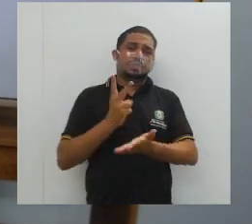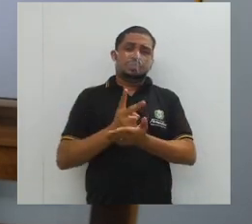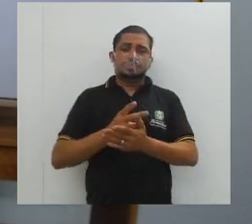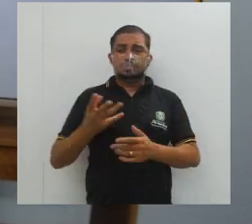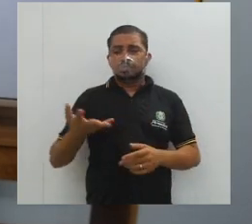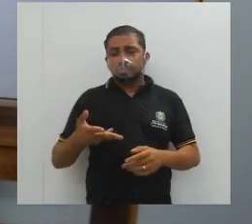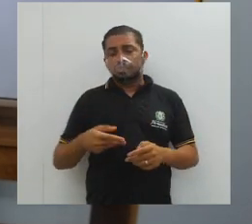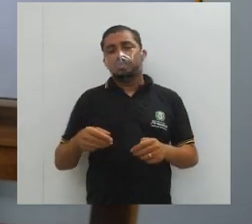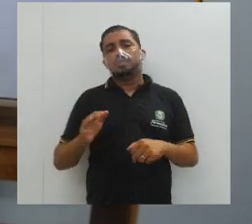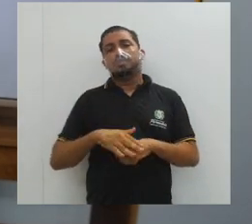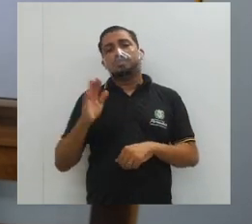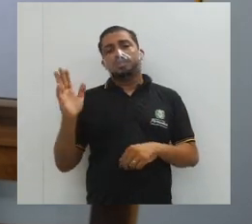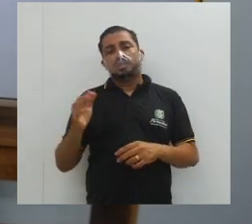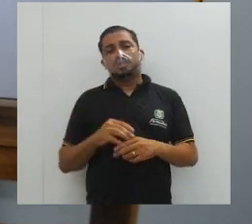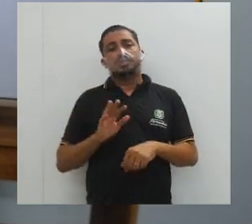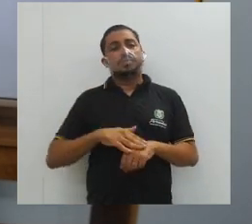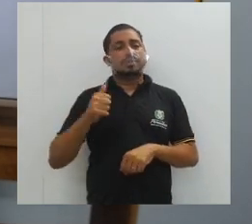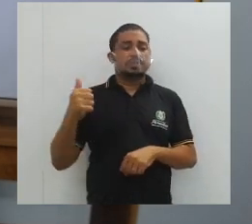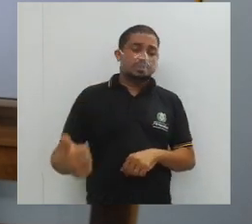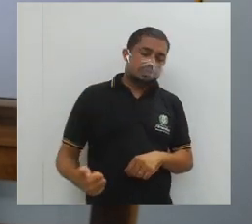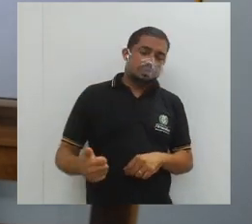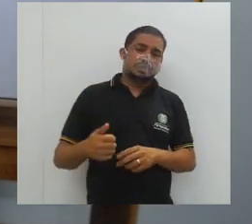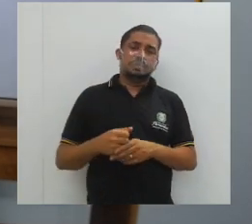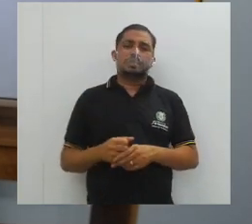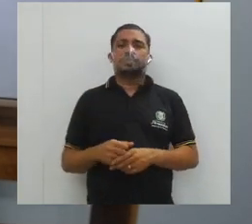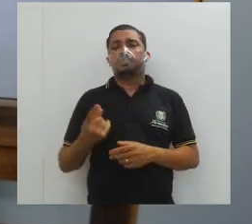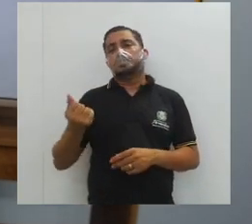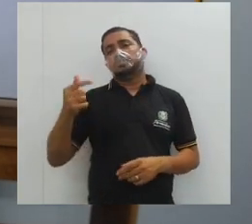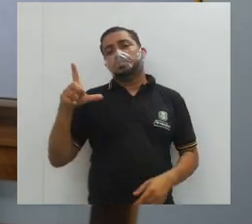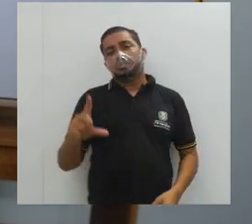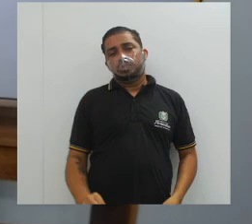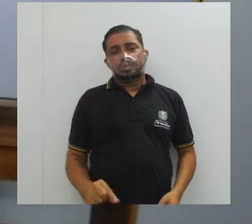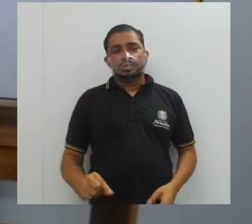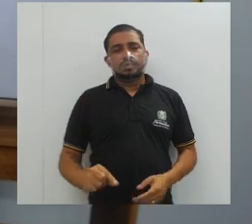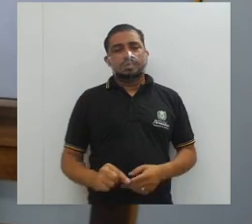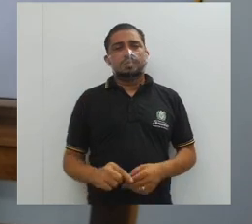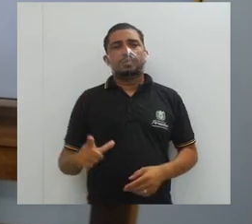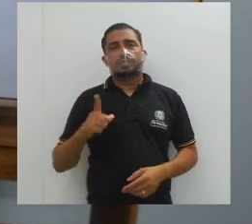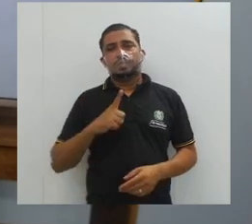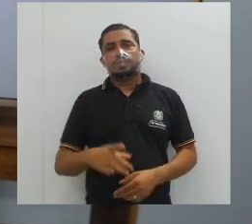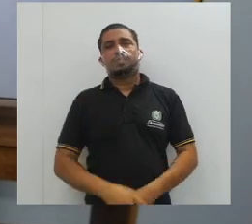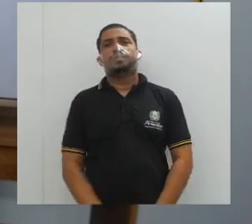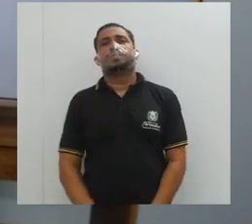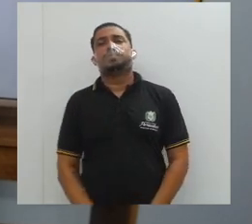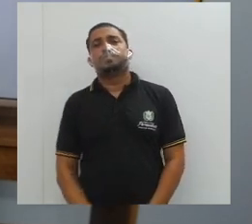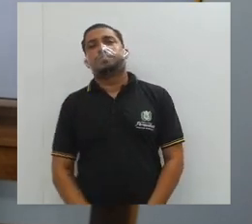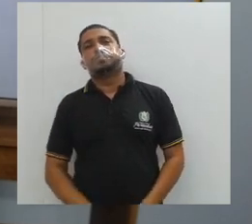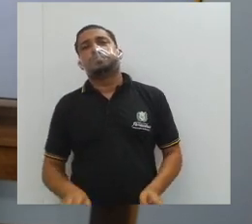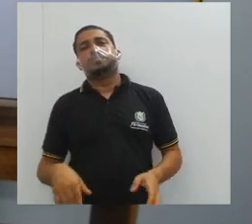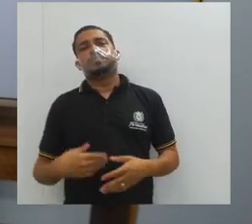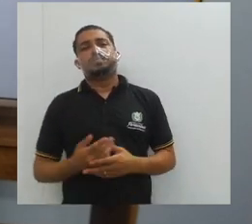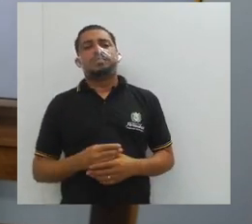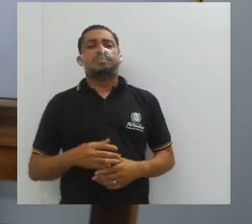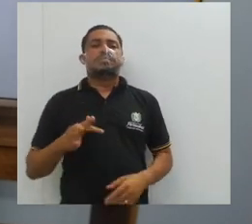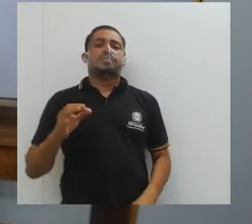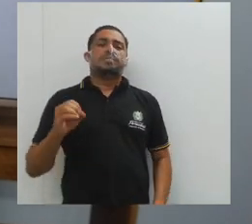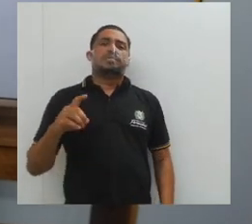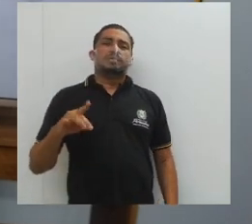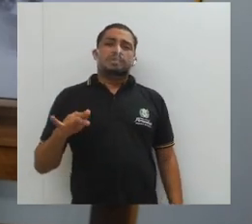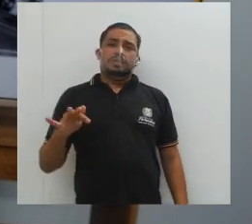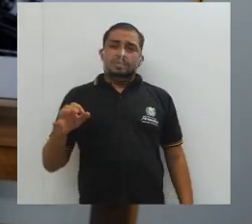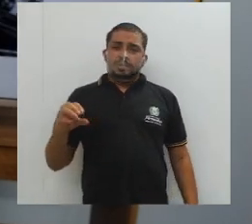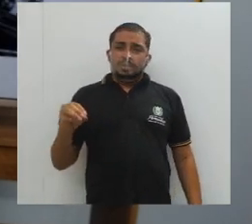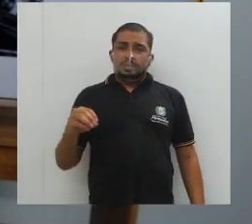produzir mais, produzir melhor, com baixo custo. E a gente tem isso. Então, Fordismo e